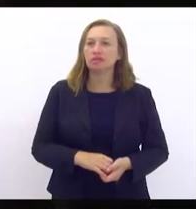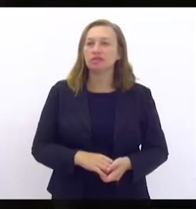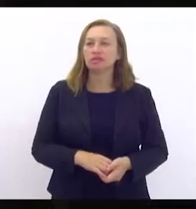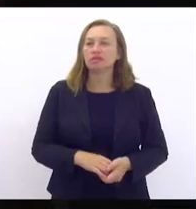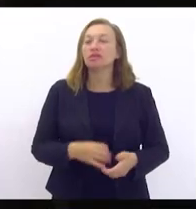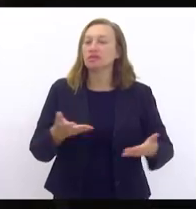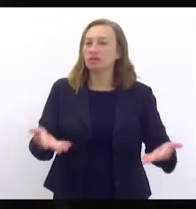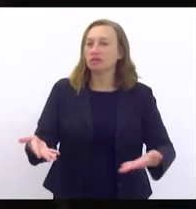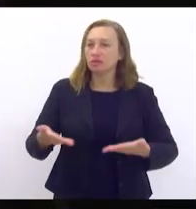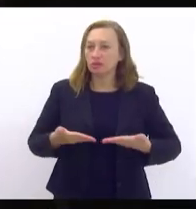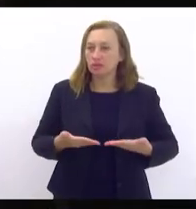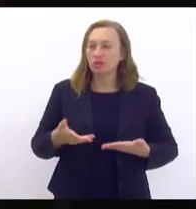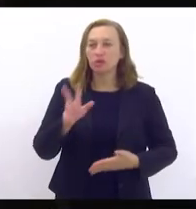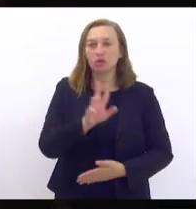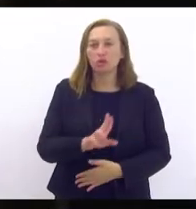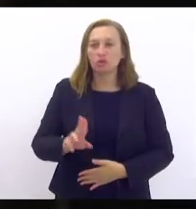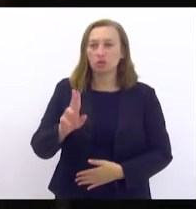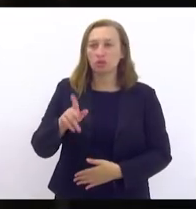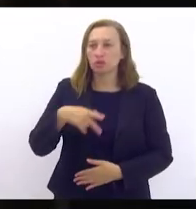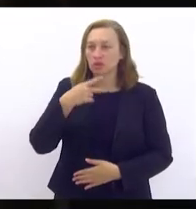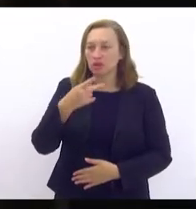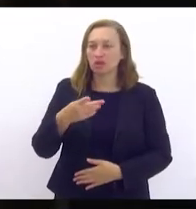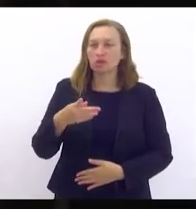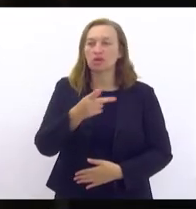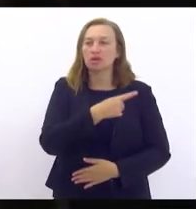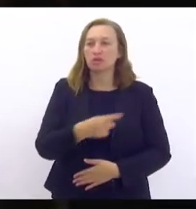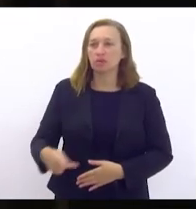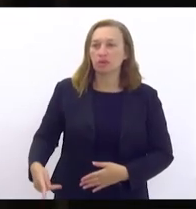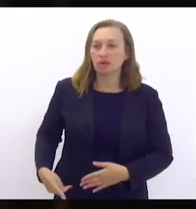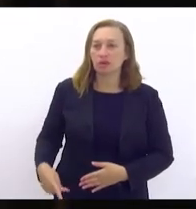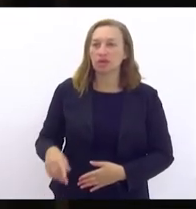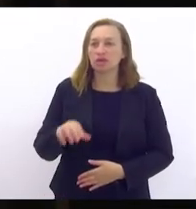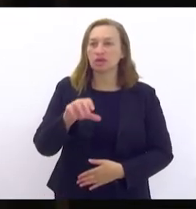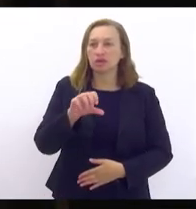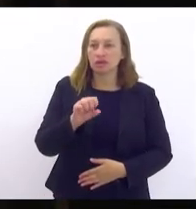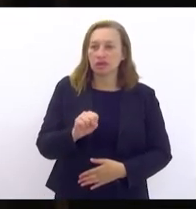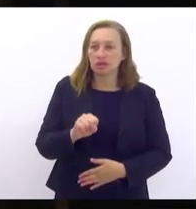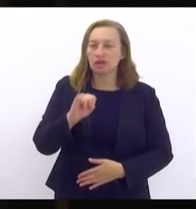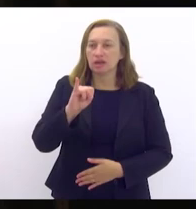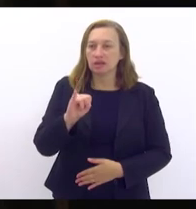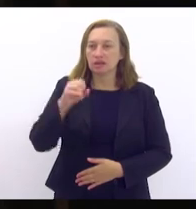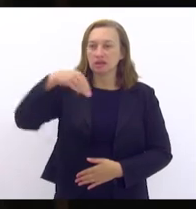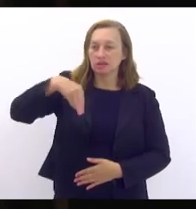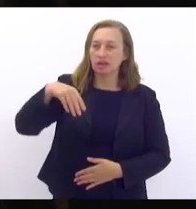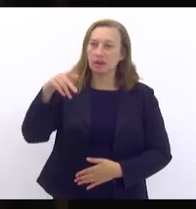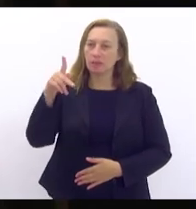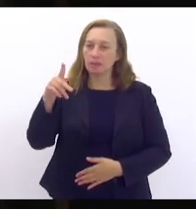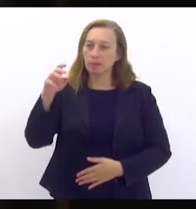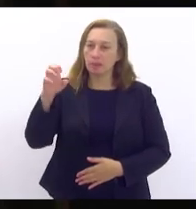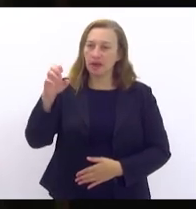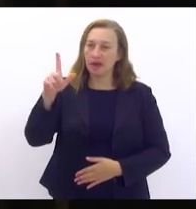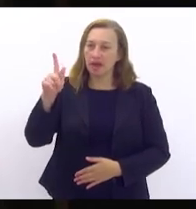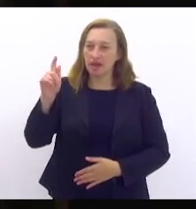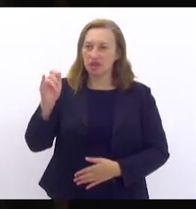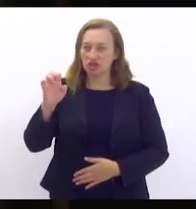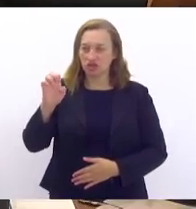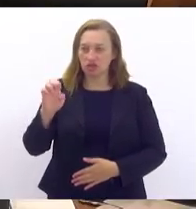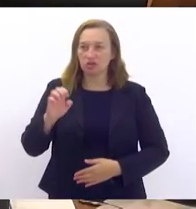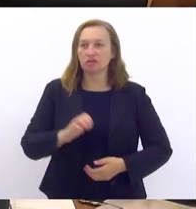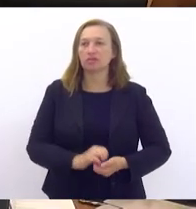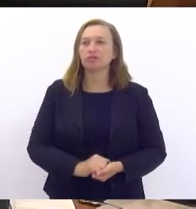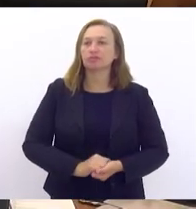convido para fazer o uso da palavra o presidente do sinterj o senhor Gladstone Santos